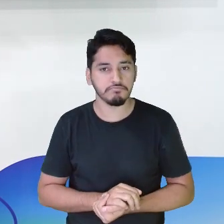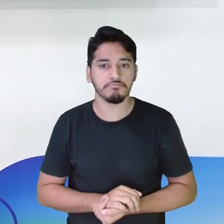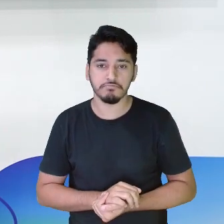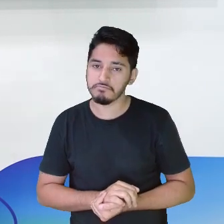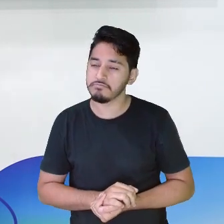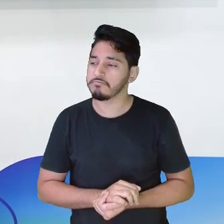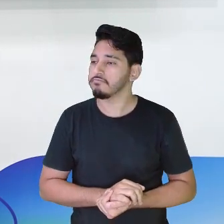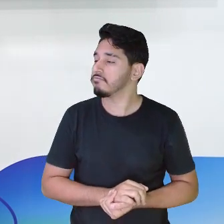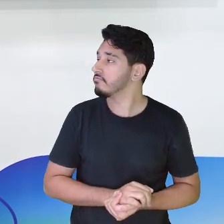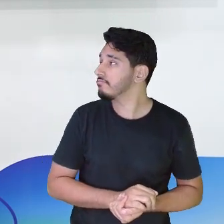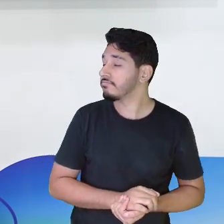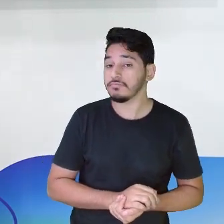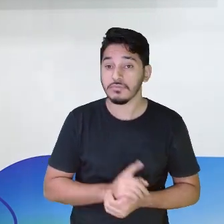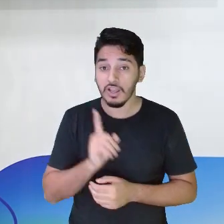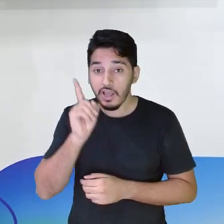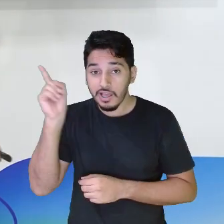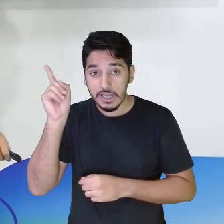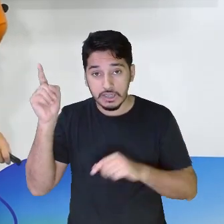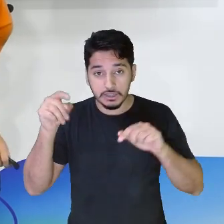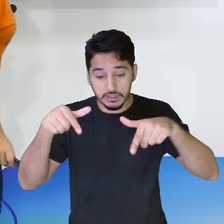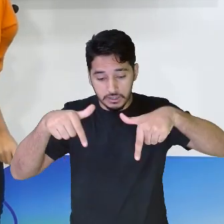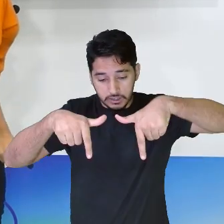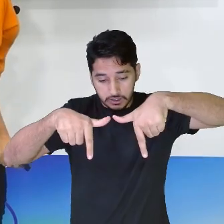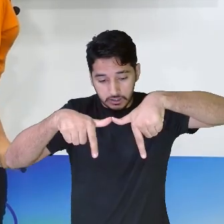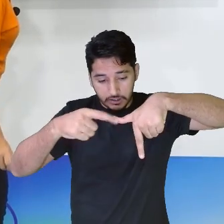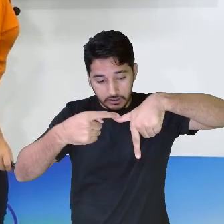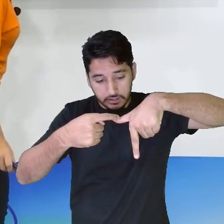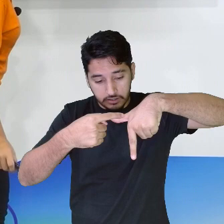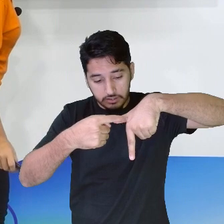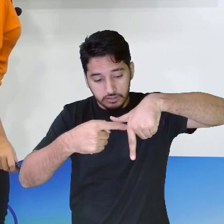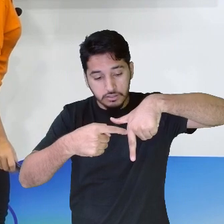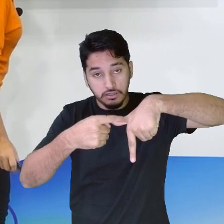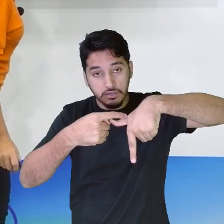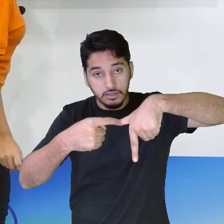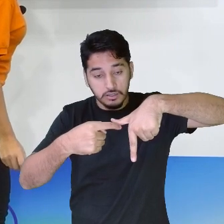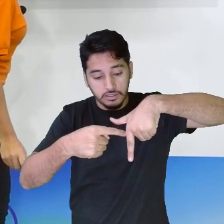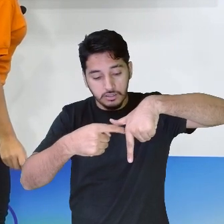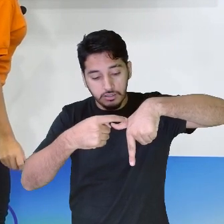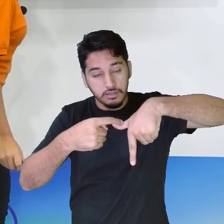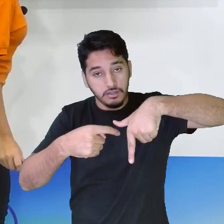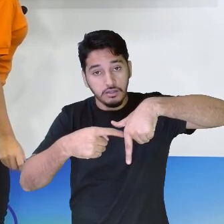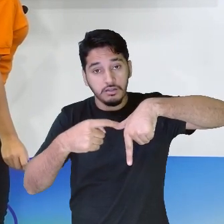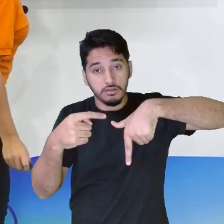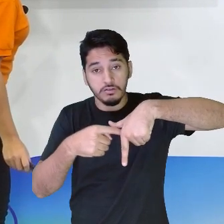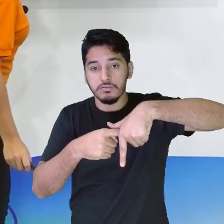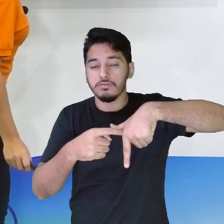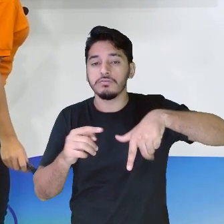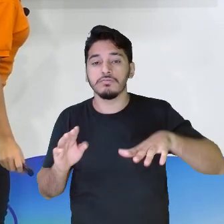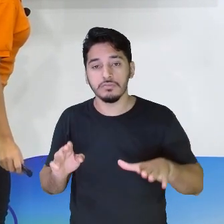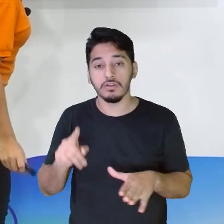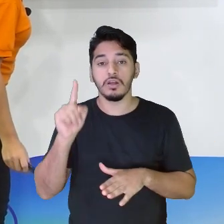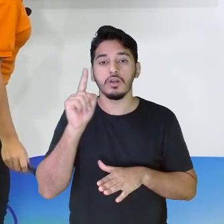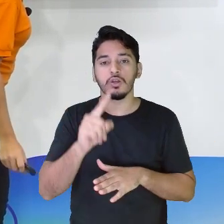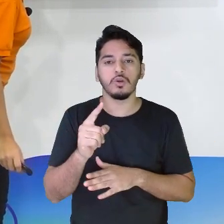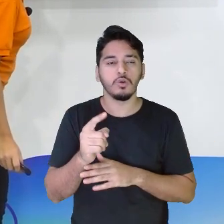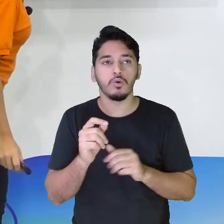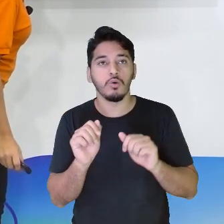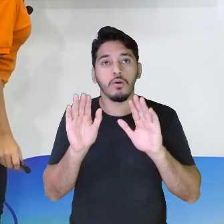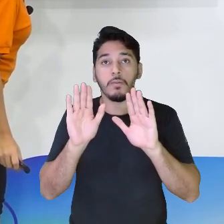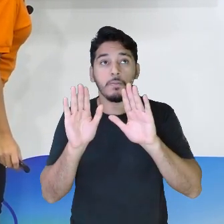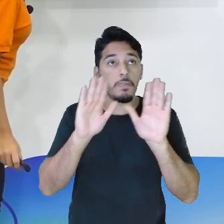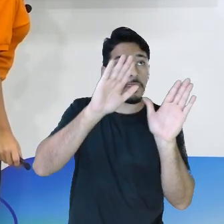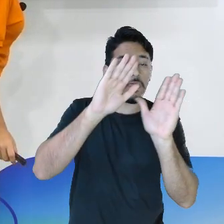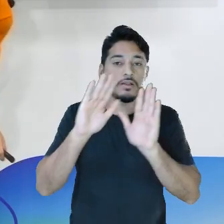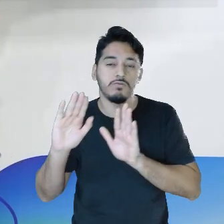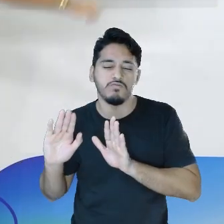futebol. Então, esse canto onde dorme a coruja, onde o goleiro não